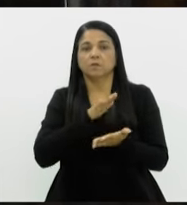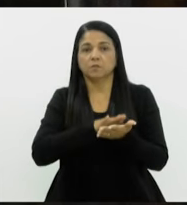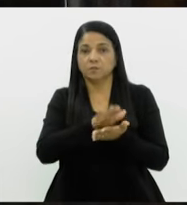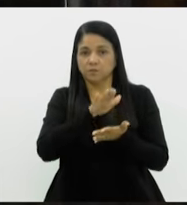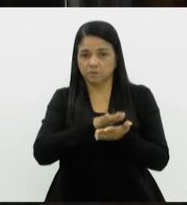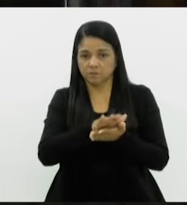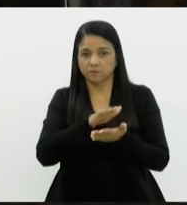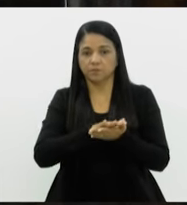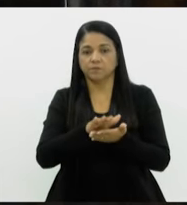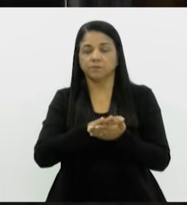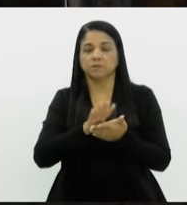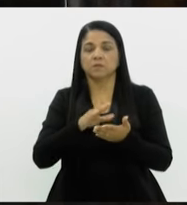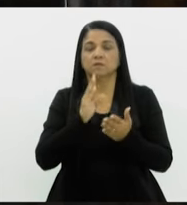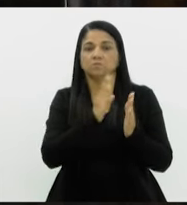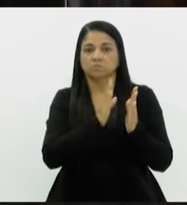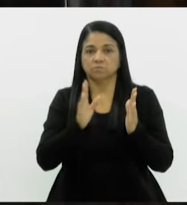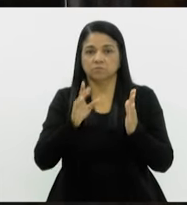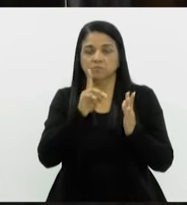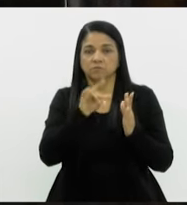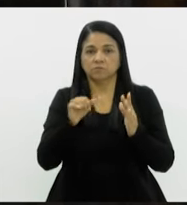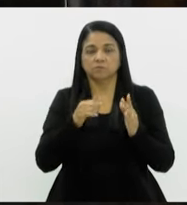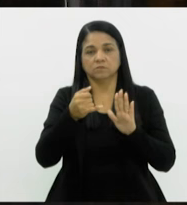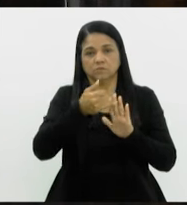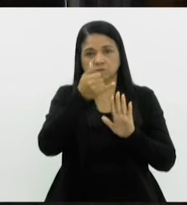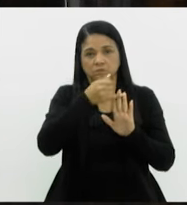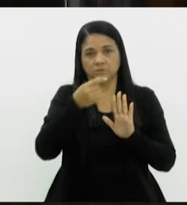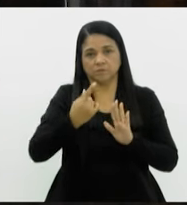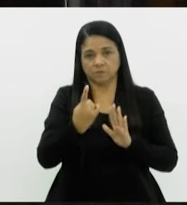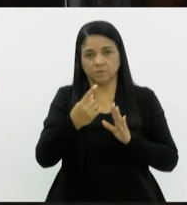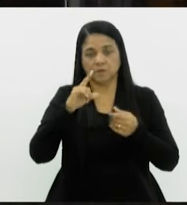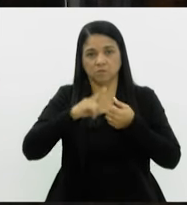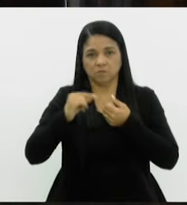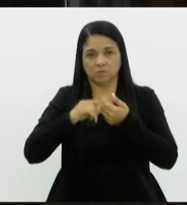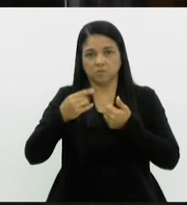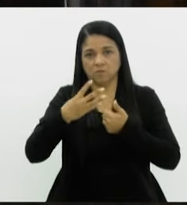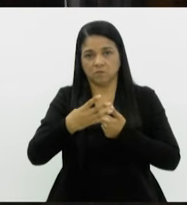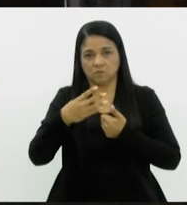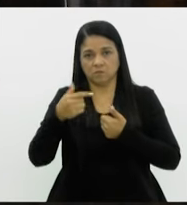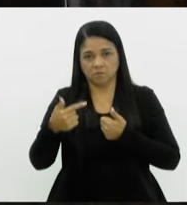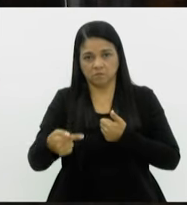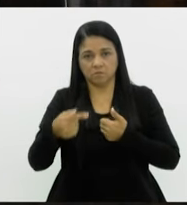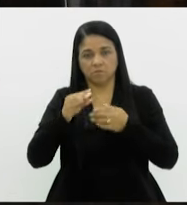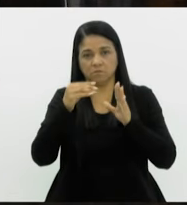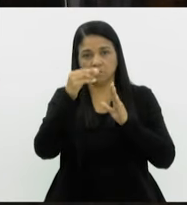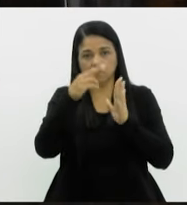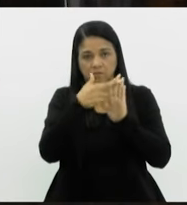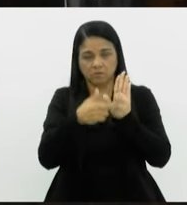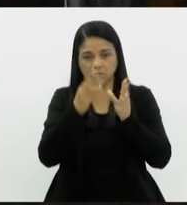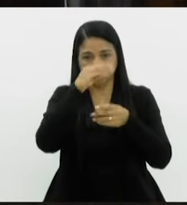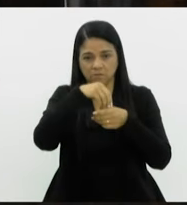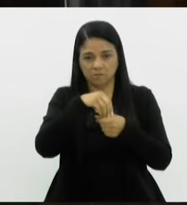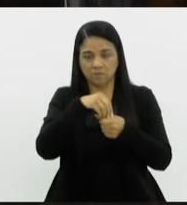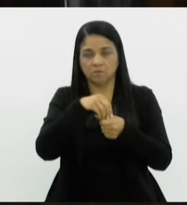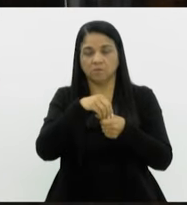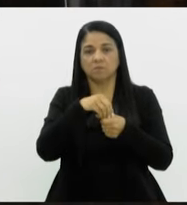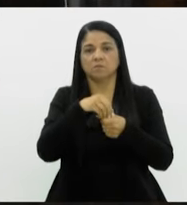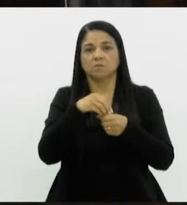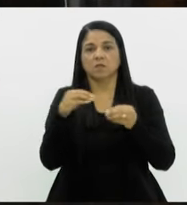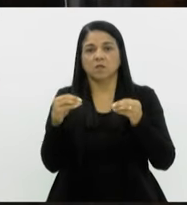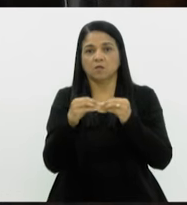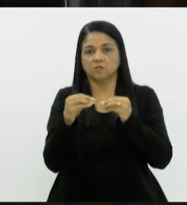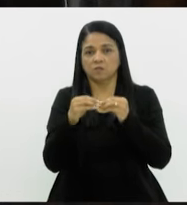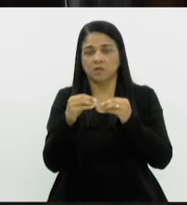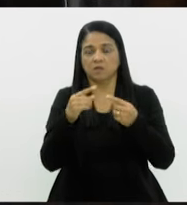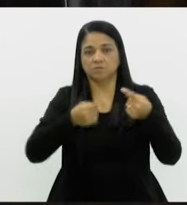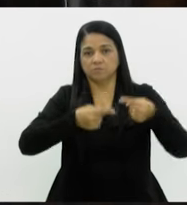publicação. Incluindo na ordem do dia, de acordo com o inciso 1º do artigo 47 de Regimento Interno, em tramitação ordinária, em